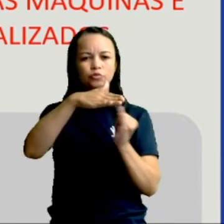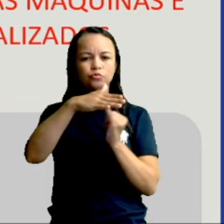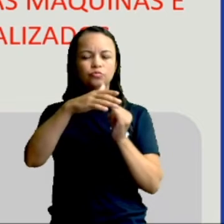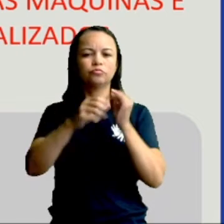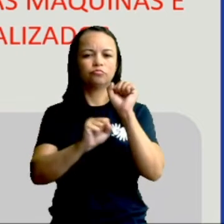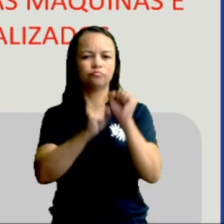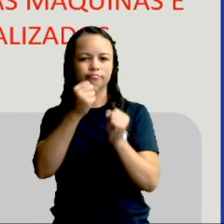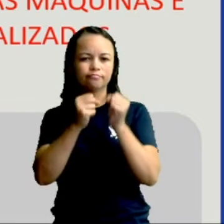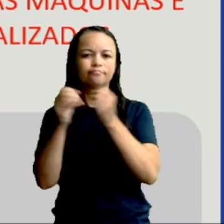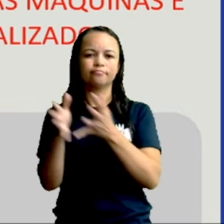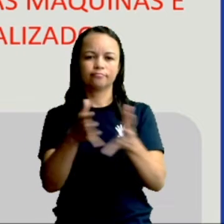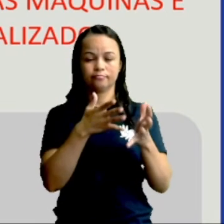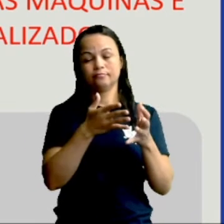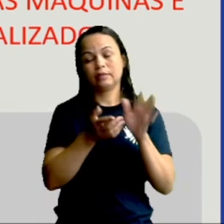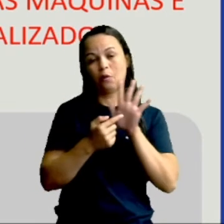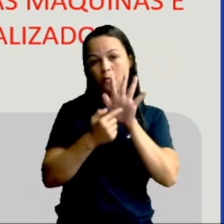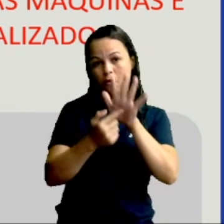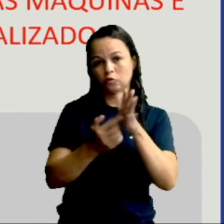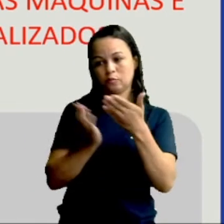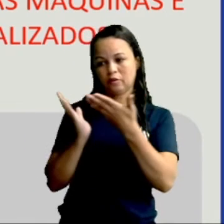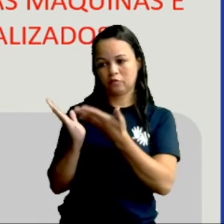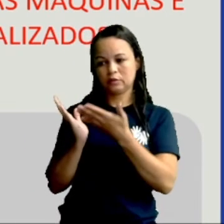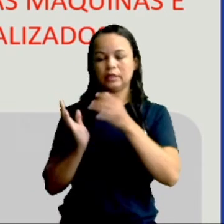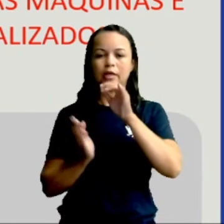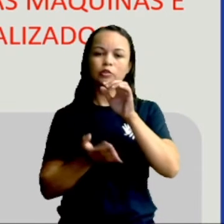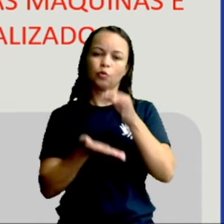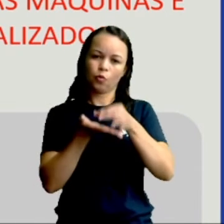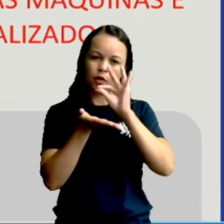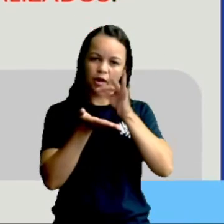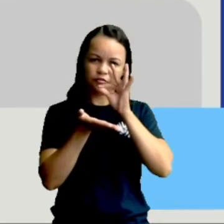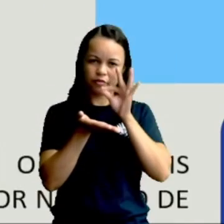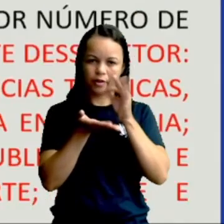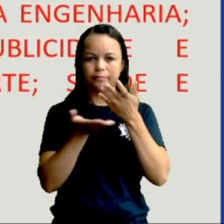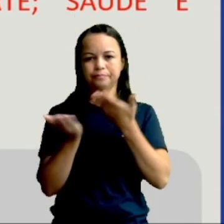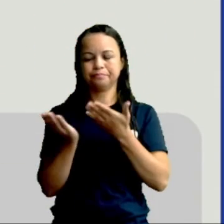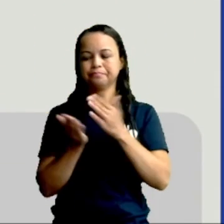nunca teve essa oportunidade, dá uma observada no grão de café.